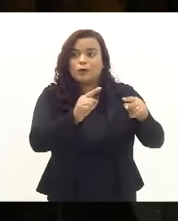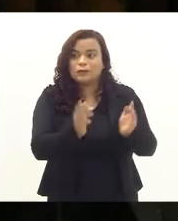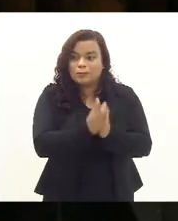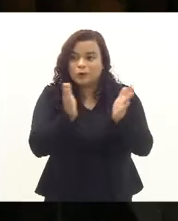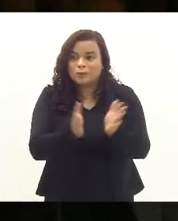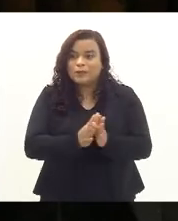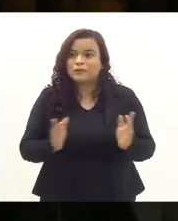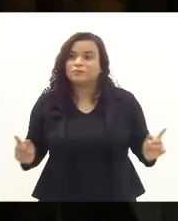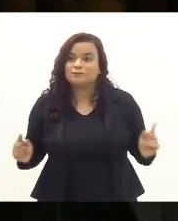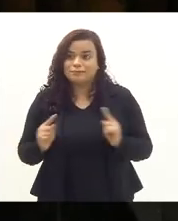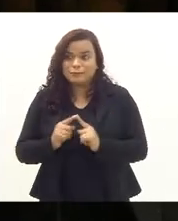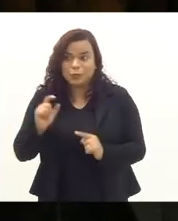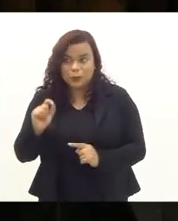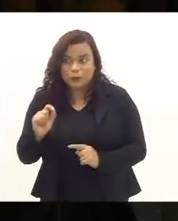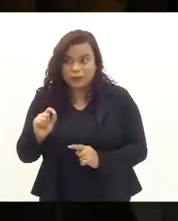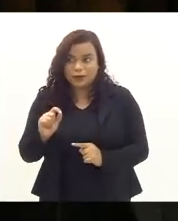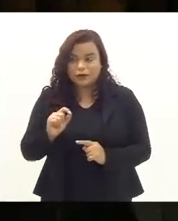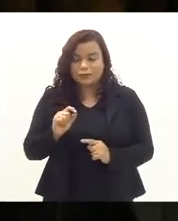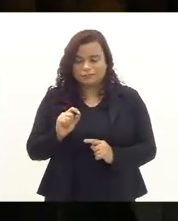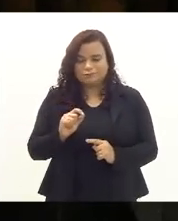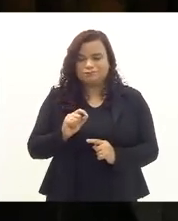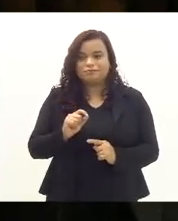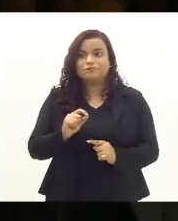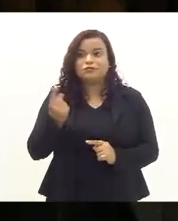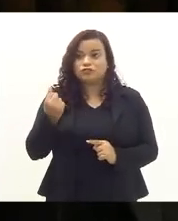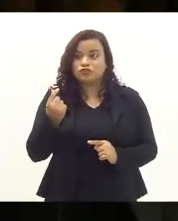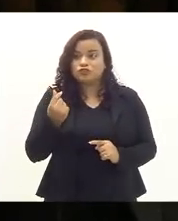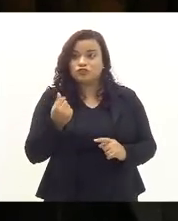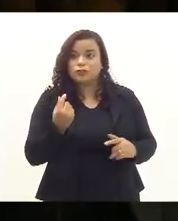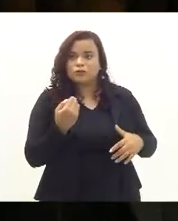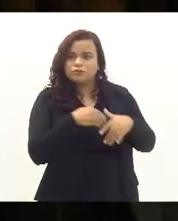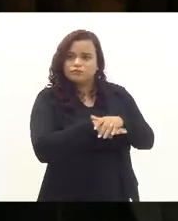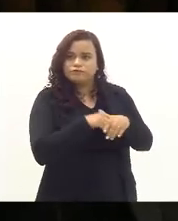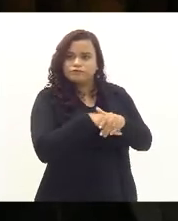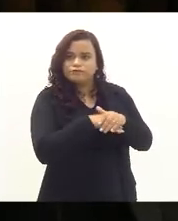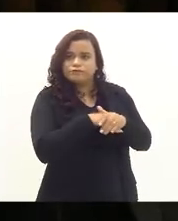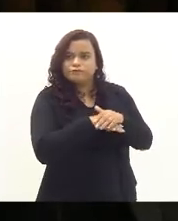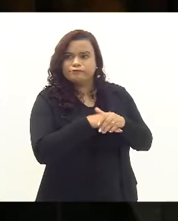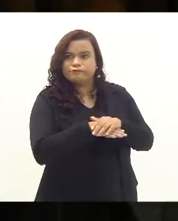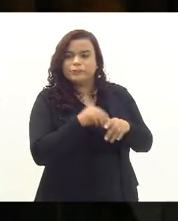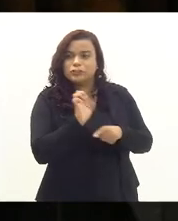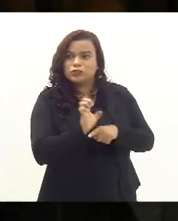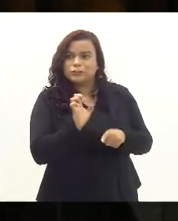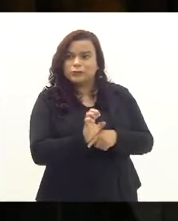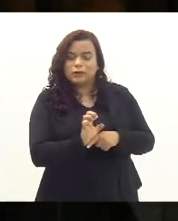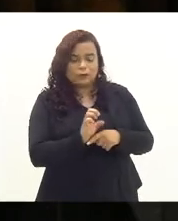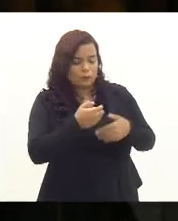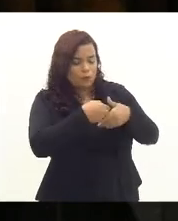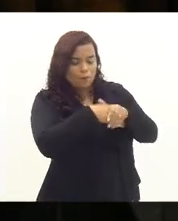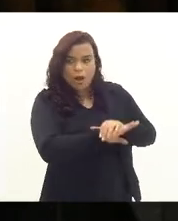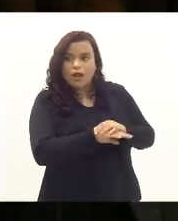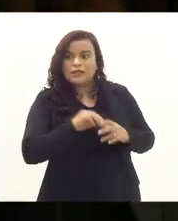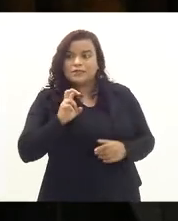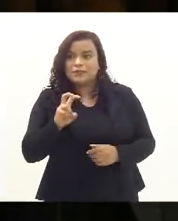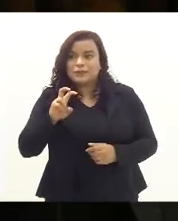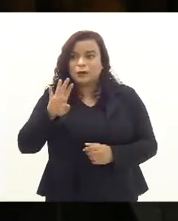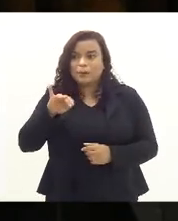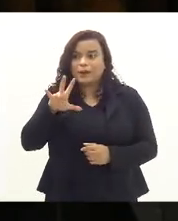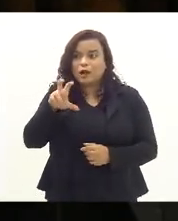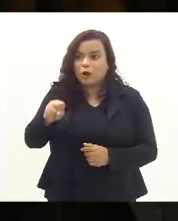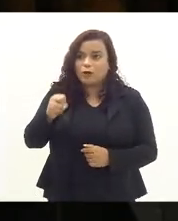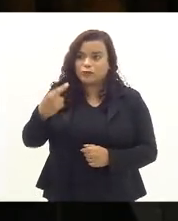que bota nos cofres do Estado algo com cinco bilhões de reais por ano é um enfrentamento